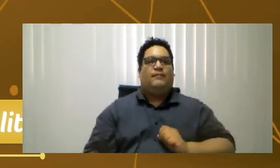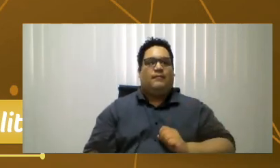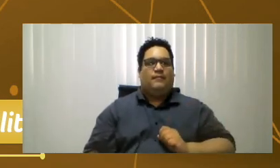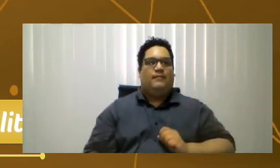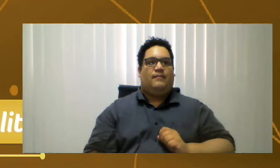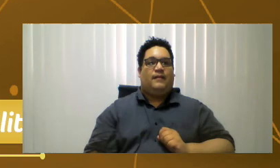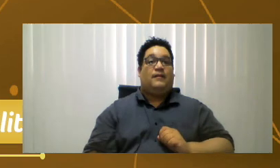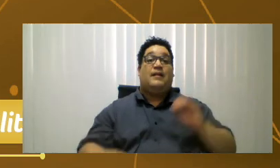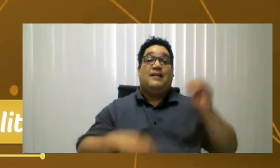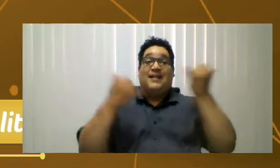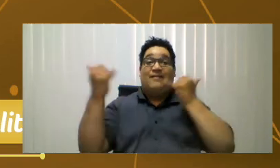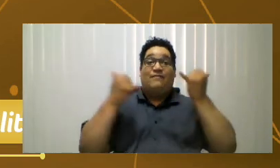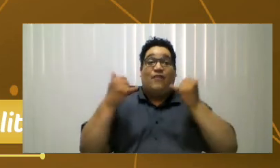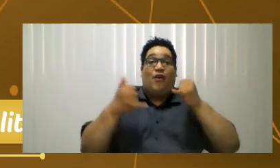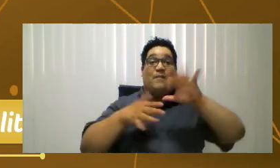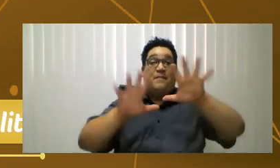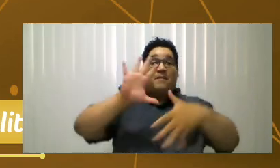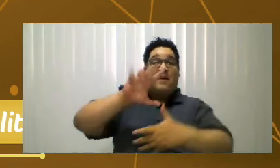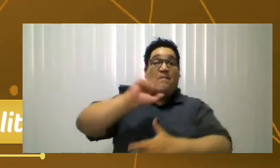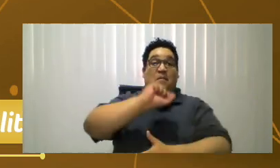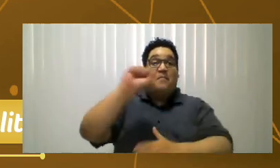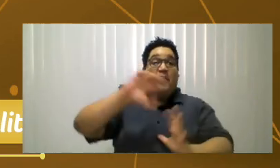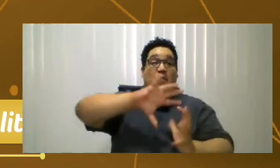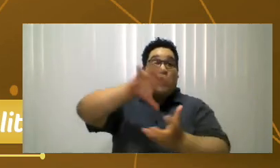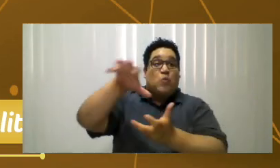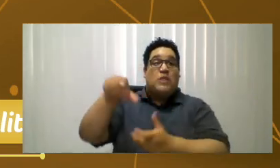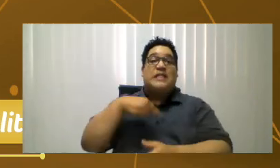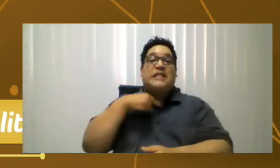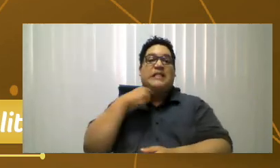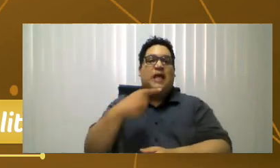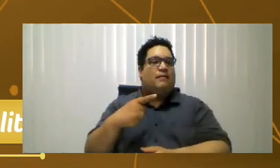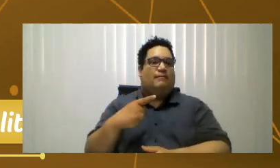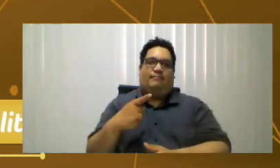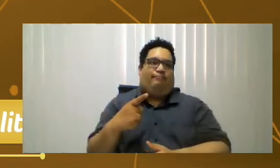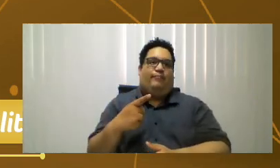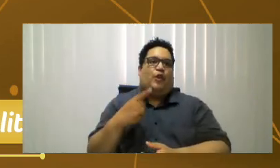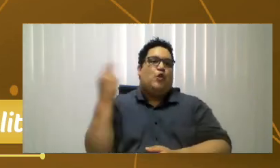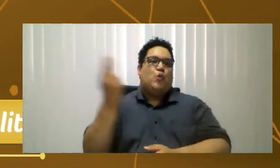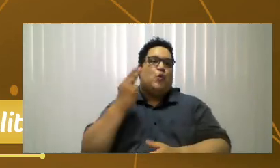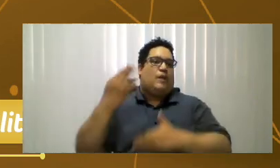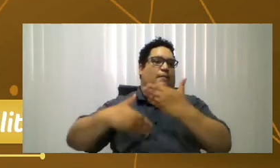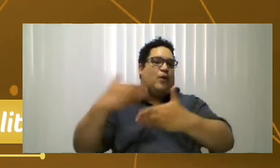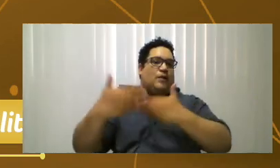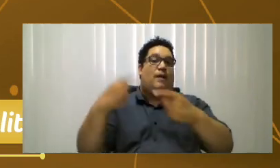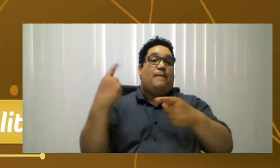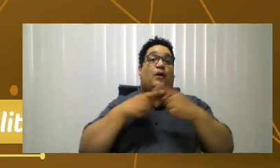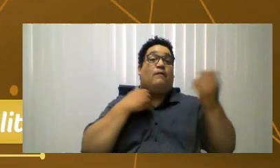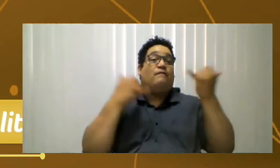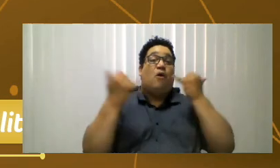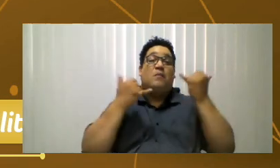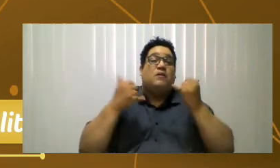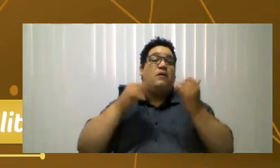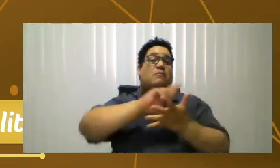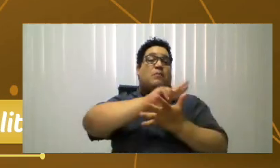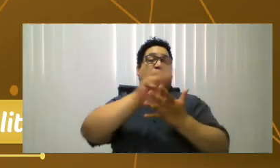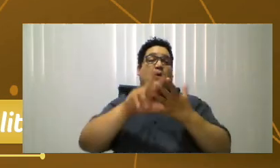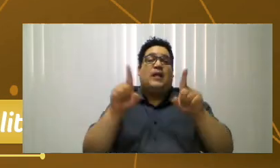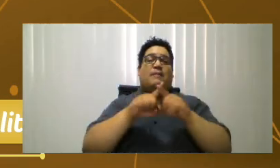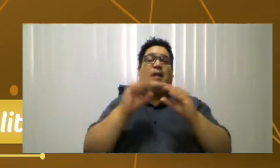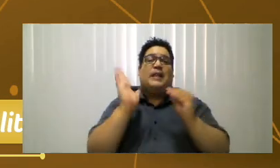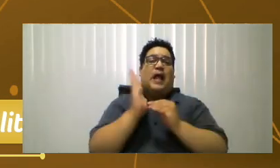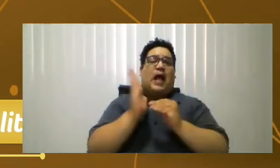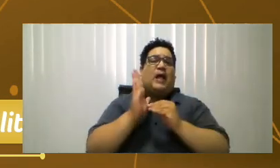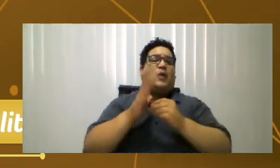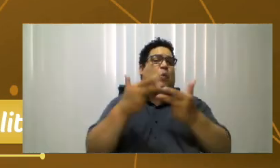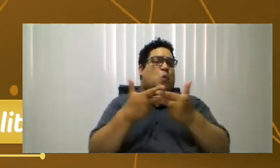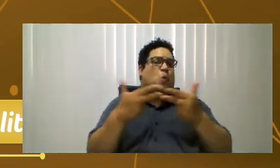as informações geográficas, eu não conseguiria ir muito longe no processo, não. Porque são muitas informações, são muitos dados,